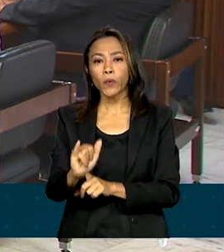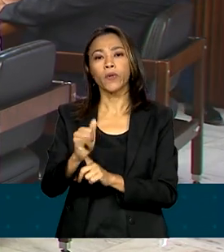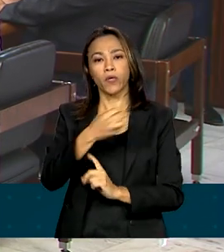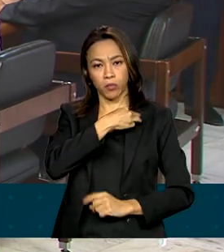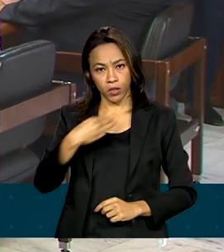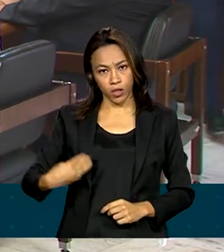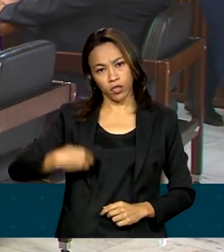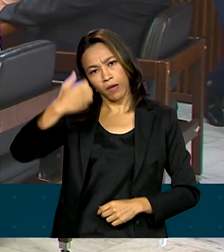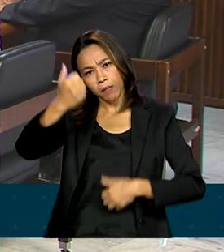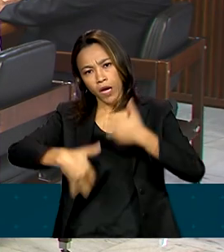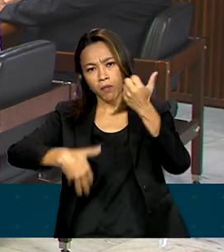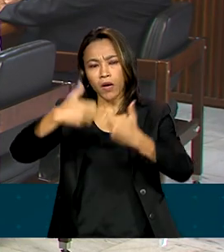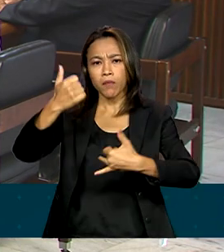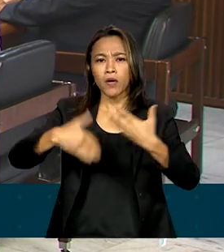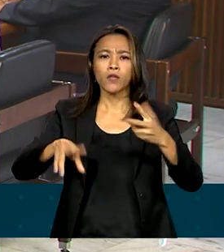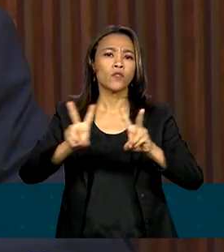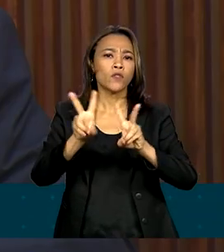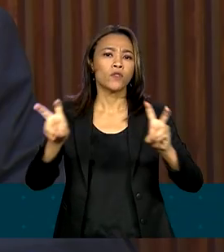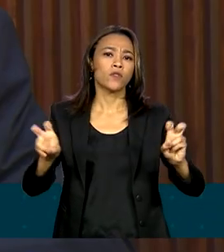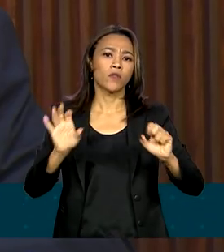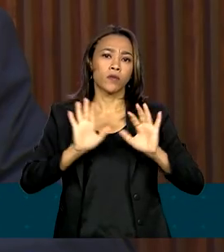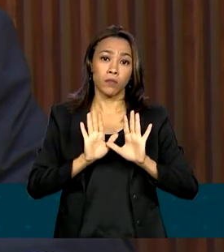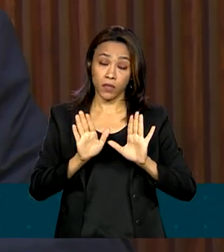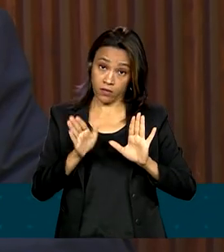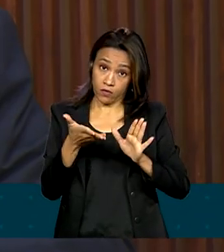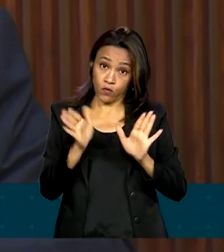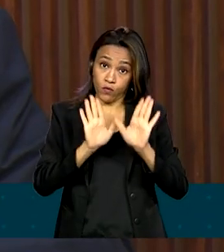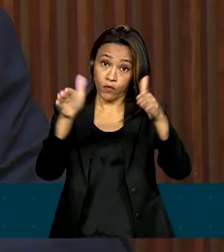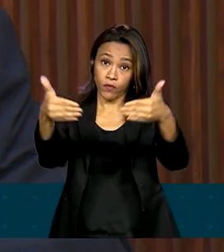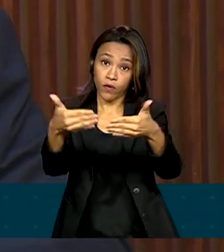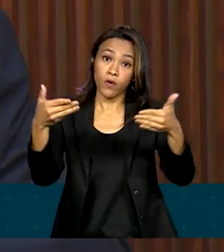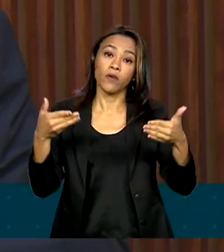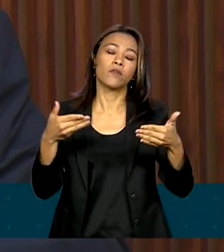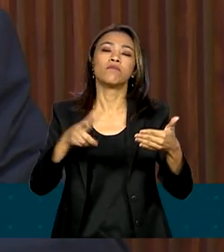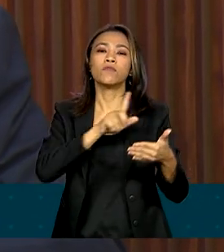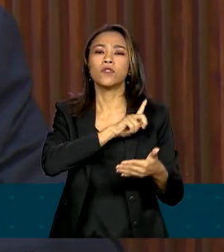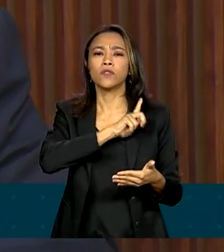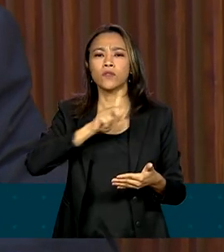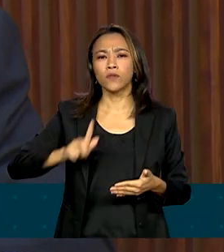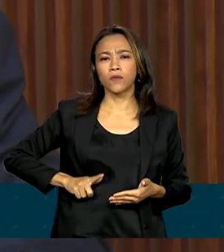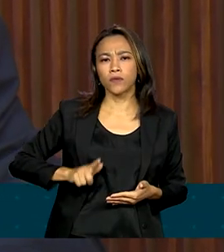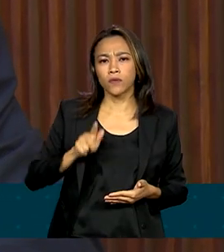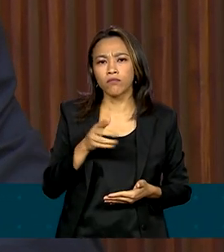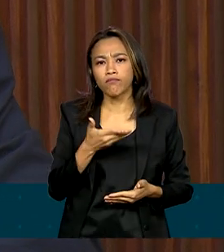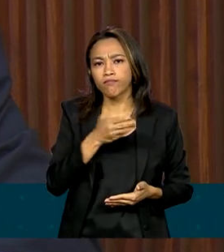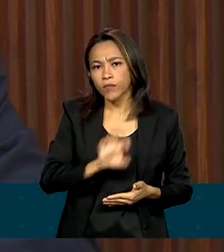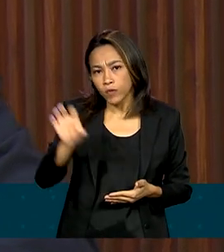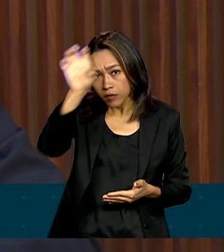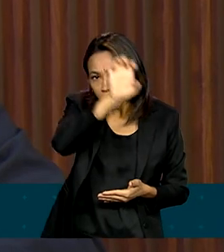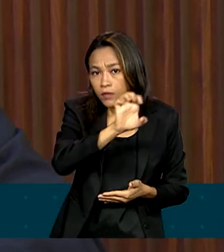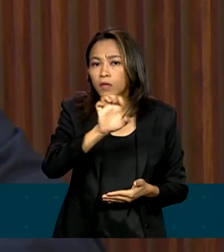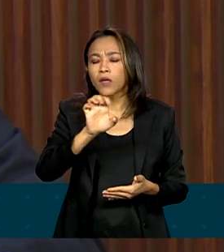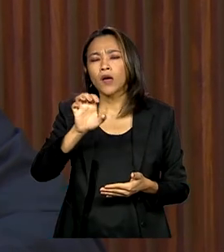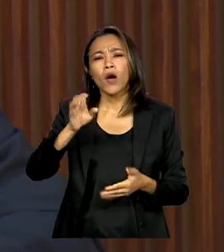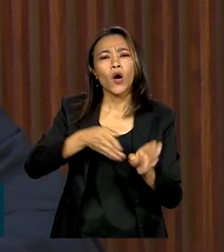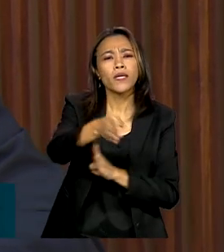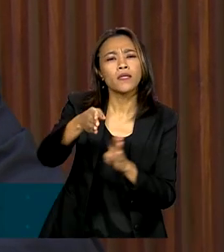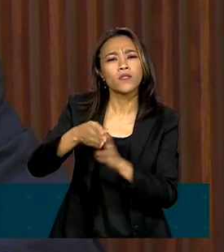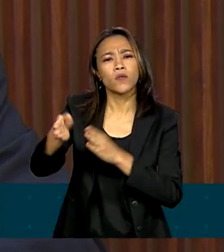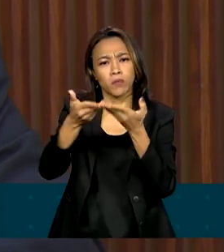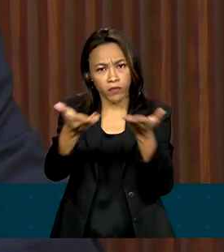solicitação no Fórum de Governadores dos consórcios para que o ministro-chefe da Casa Civil possa dar uma orientação geral